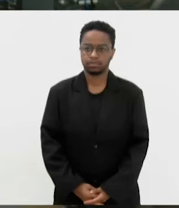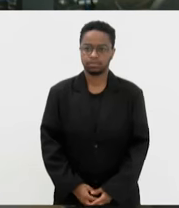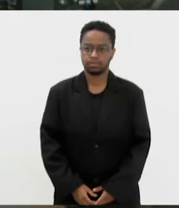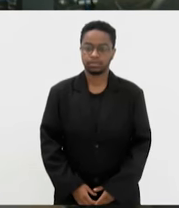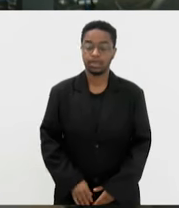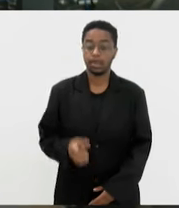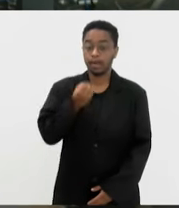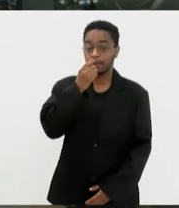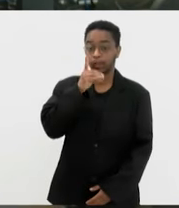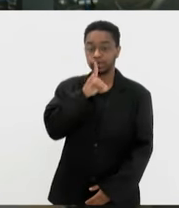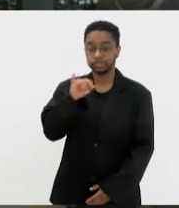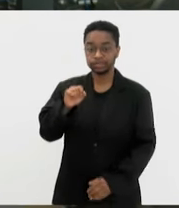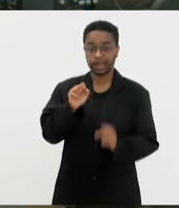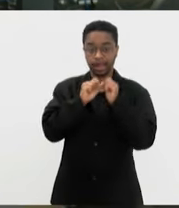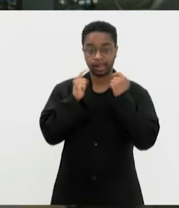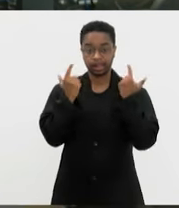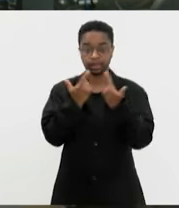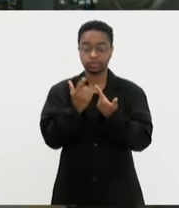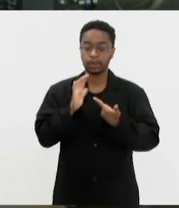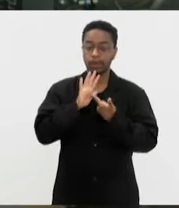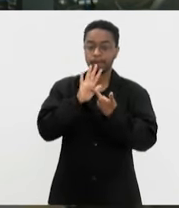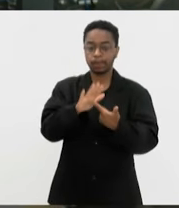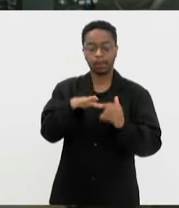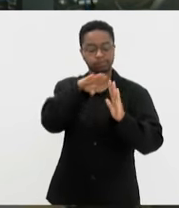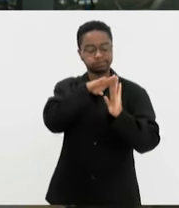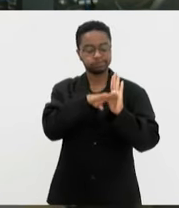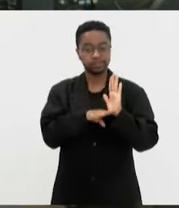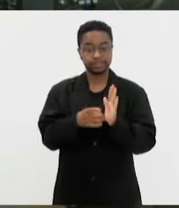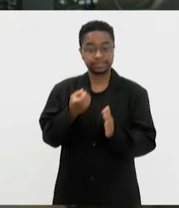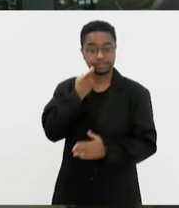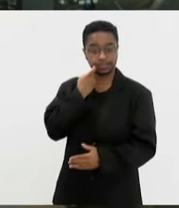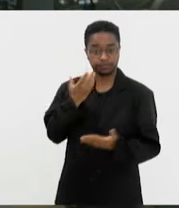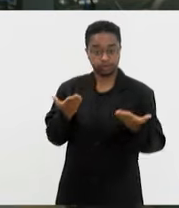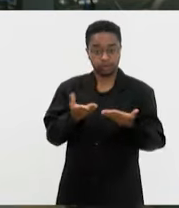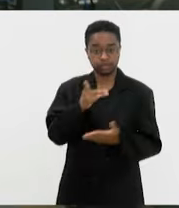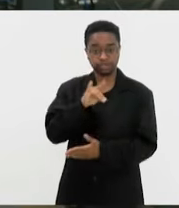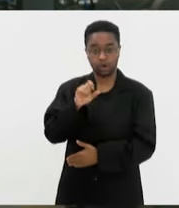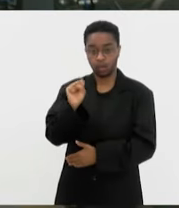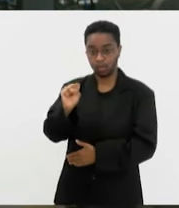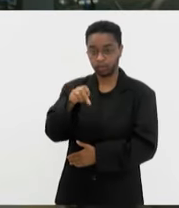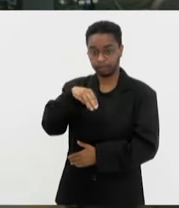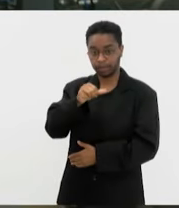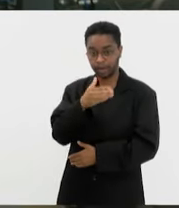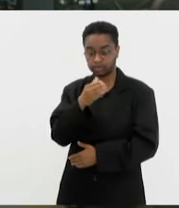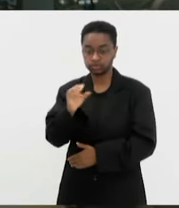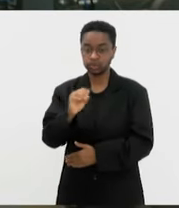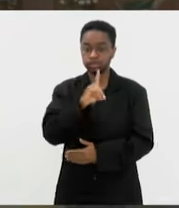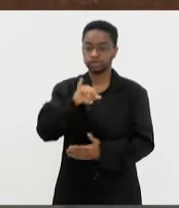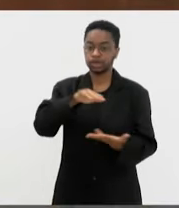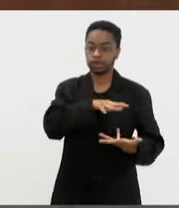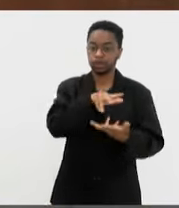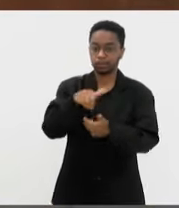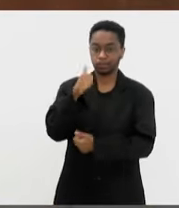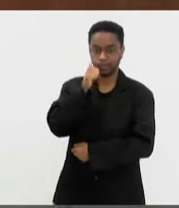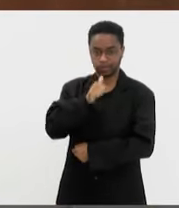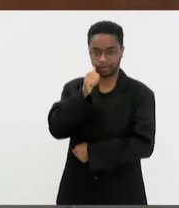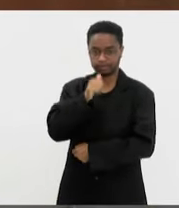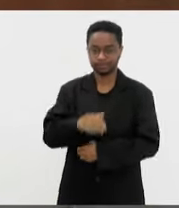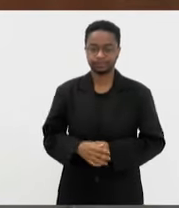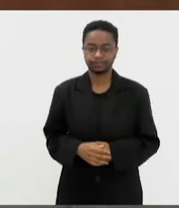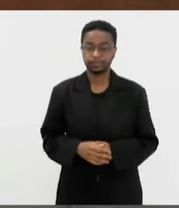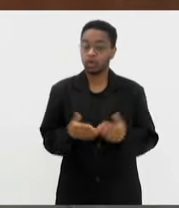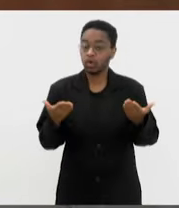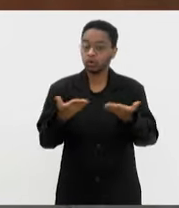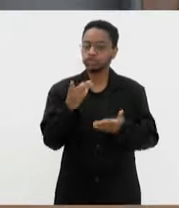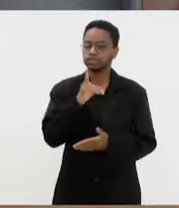O Bom Dia Alerj traz os seguintes destaques nesta sexta-feira, 8 de março, Dia Internacional da Mulher. Dia